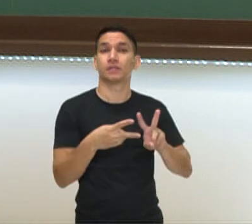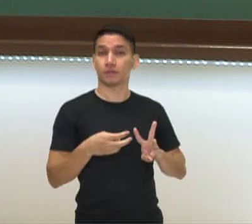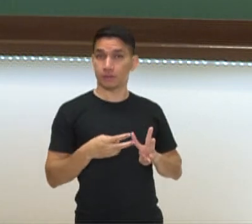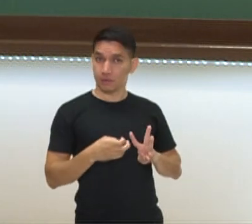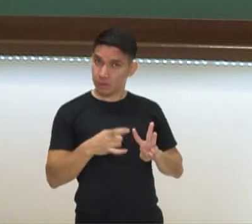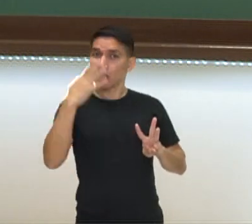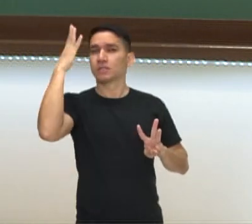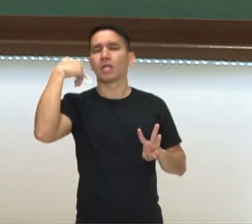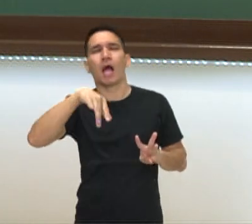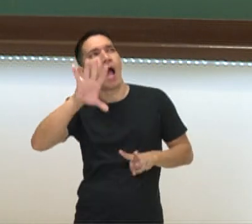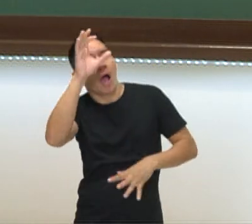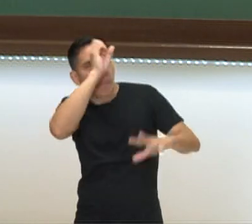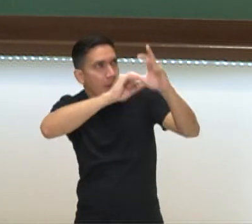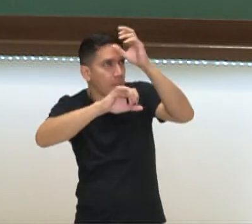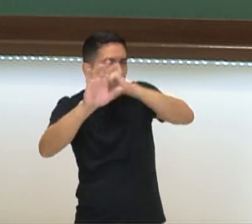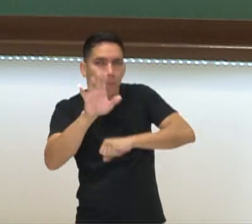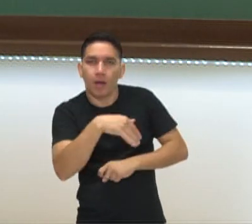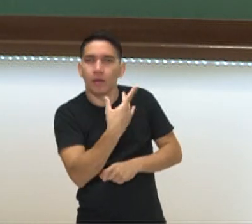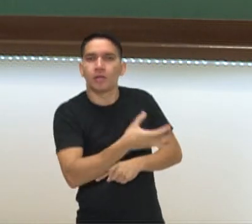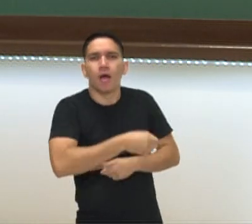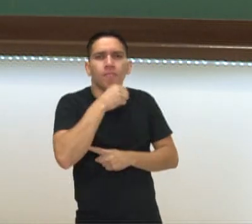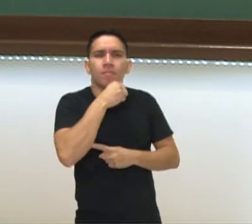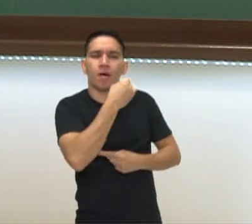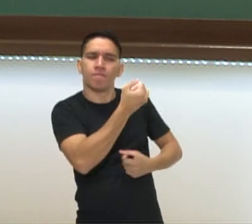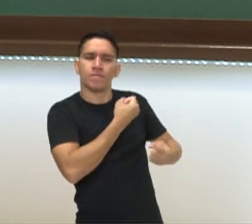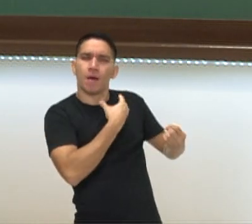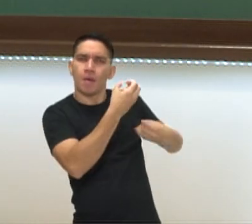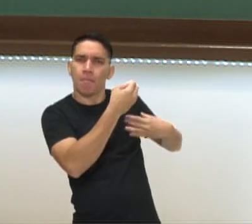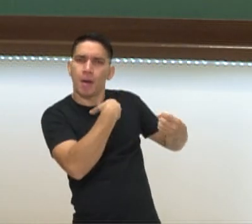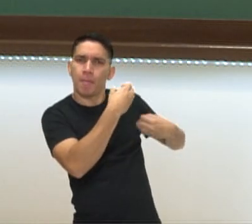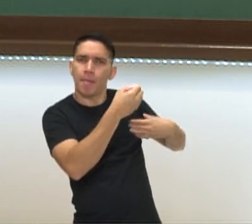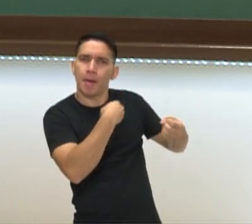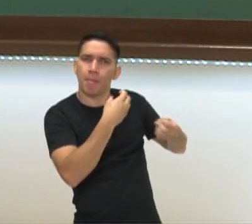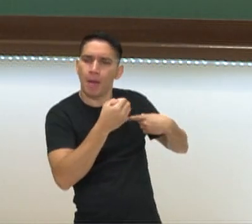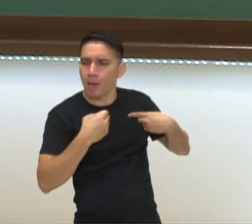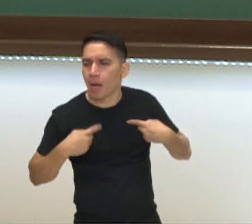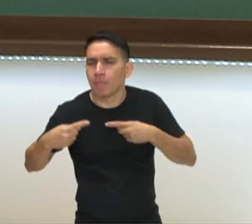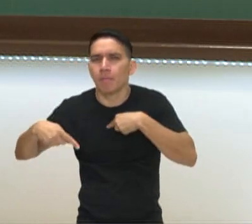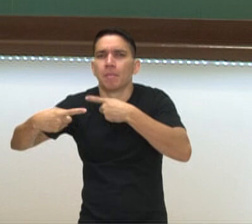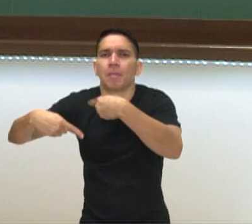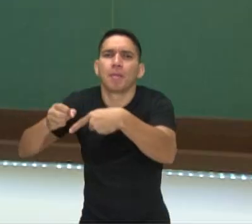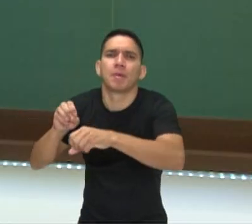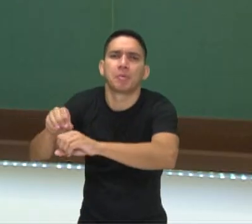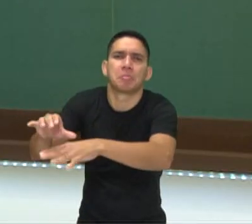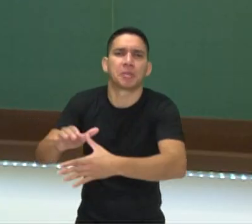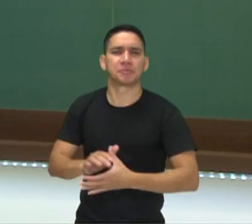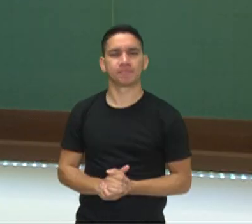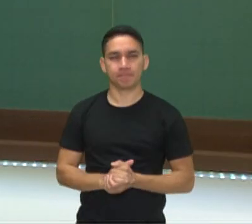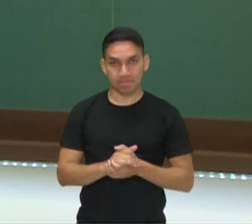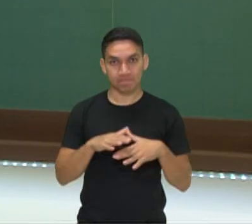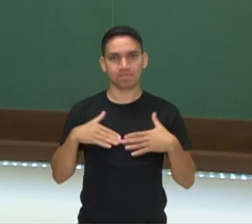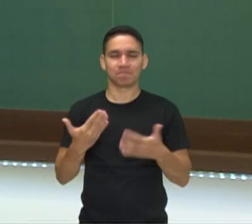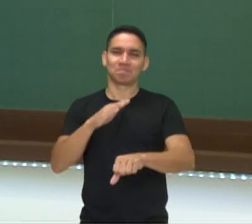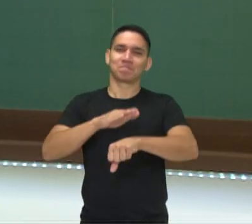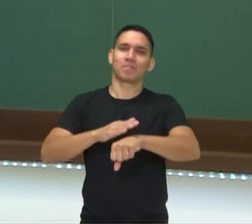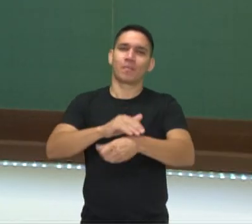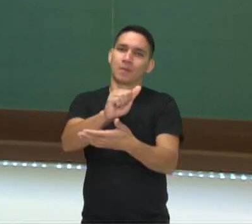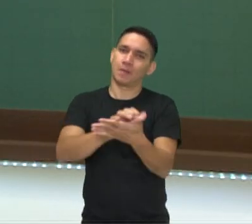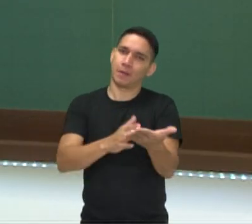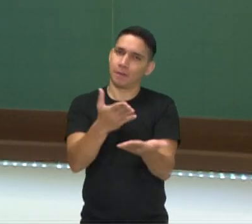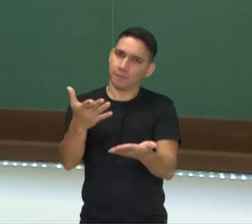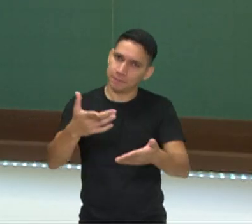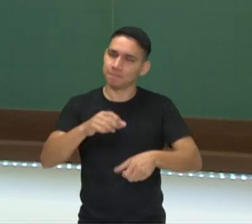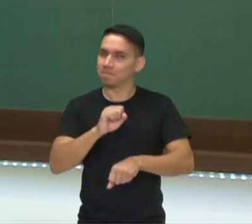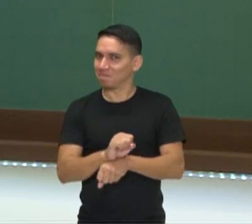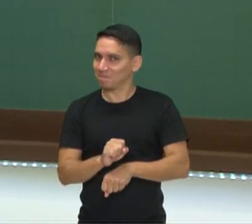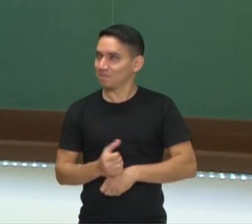sabendo, aprendendo as histórias dos mais velhos, passada de geração em geração. E chegou aquele momento que vocês